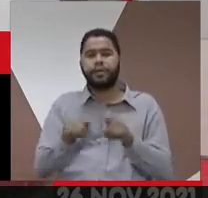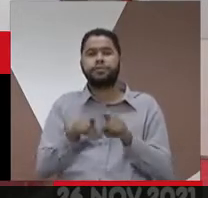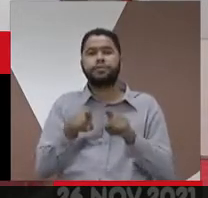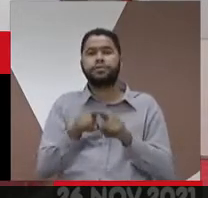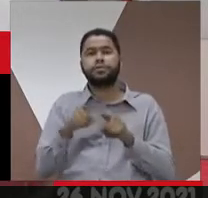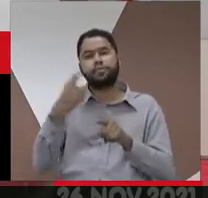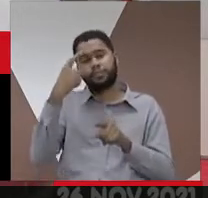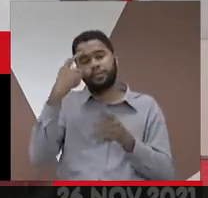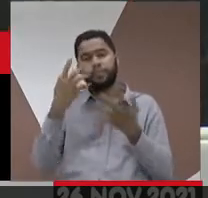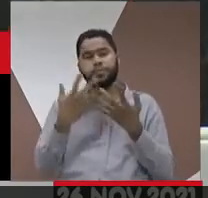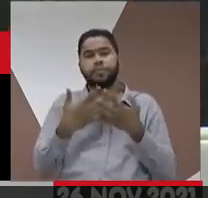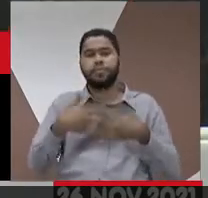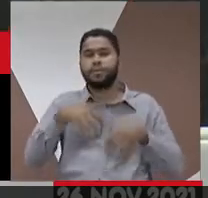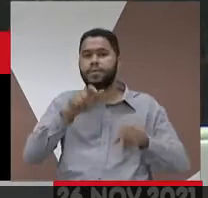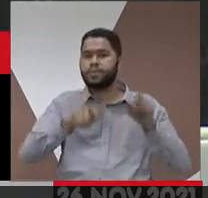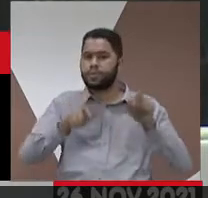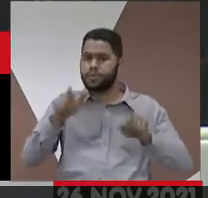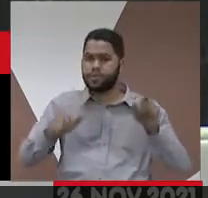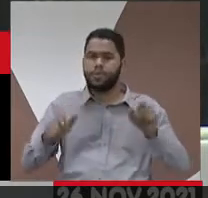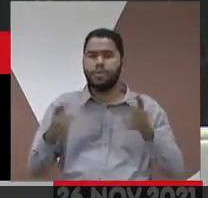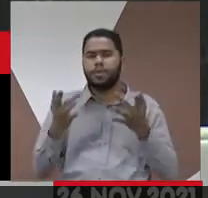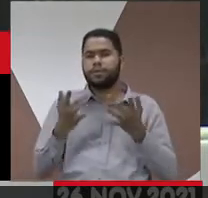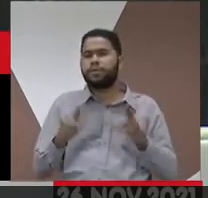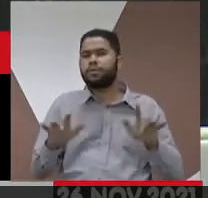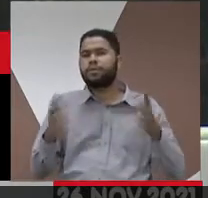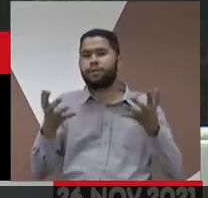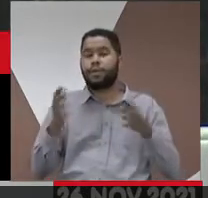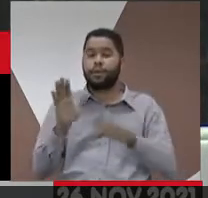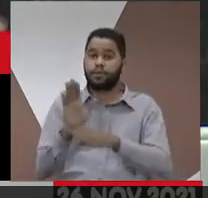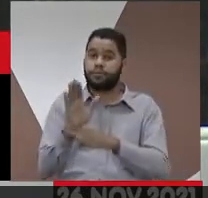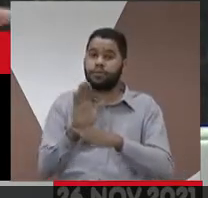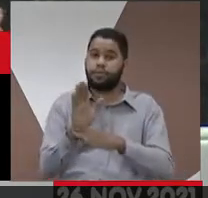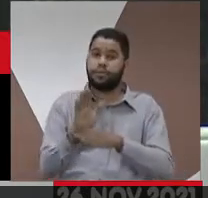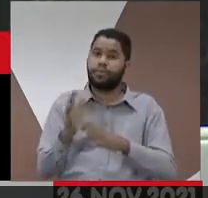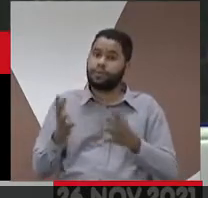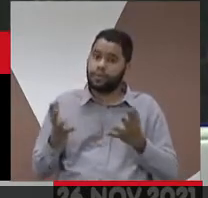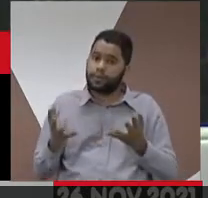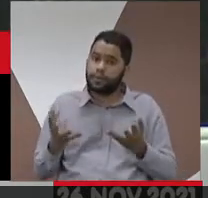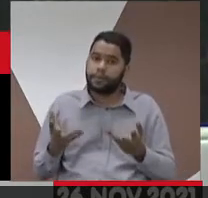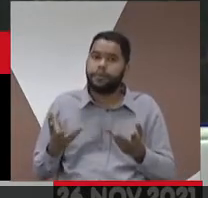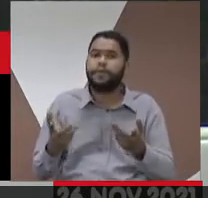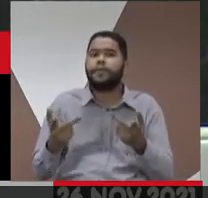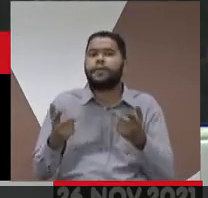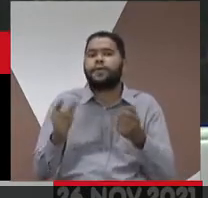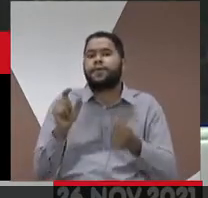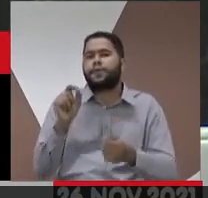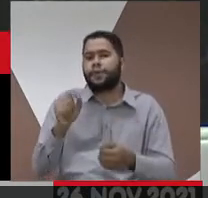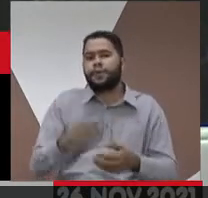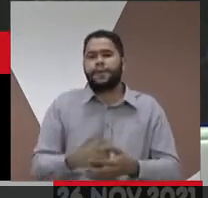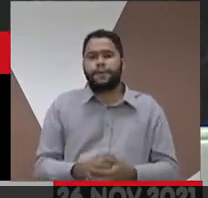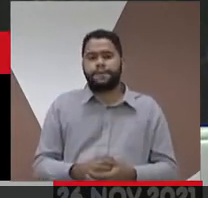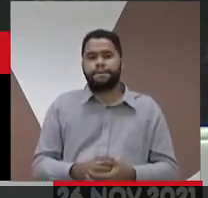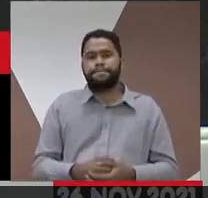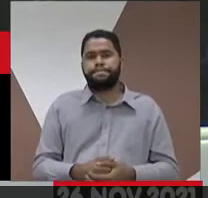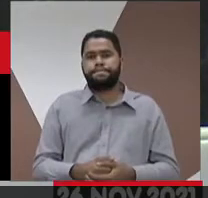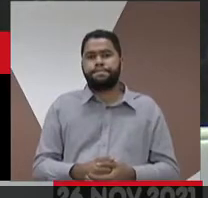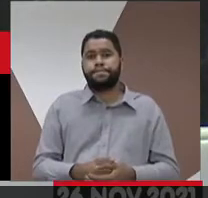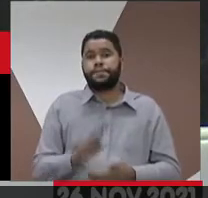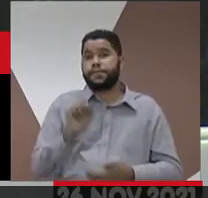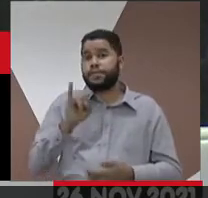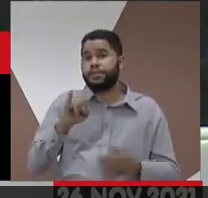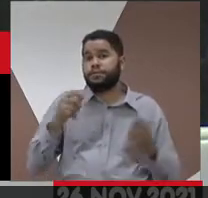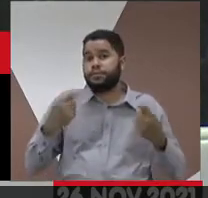das pessoas, ela naturalmente quer ajudar o aperfeiçoamento da, e se for o